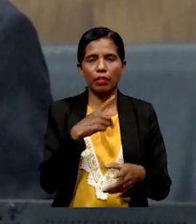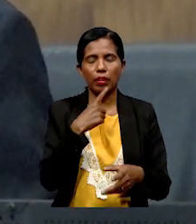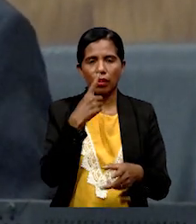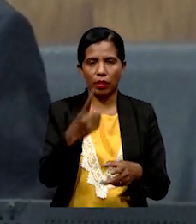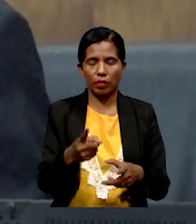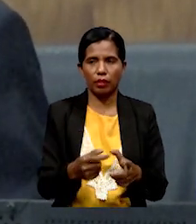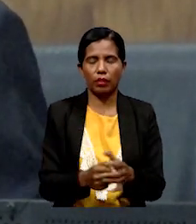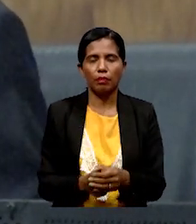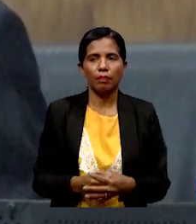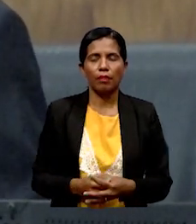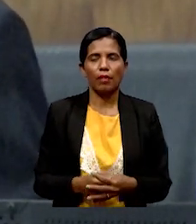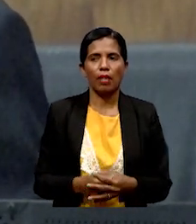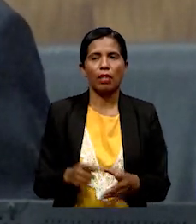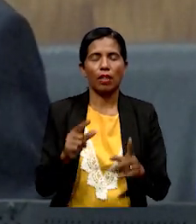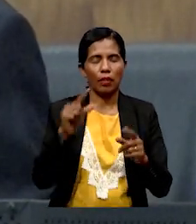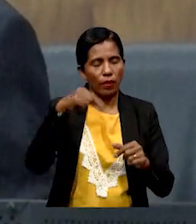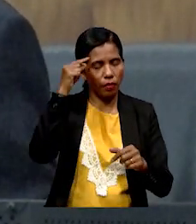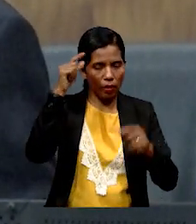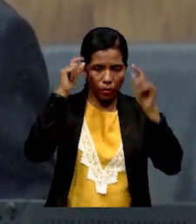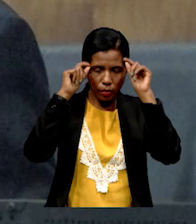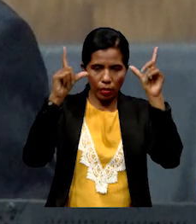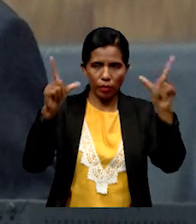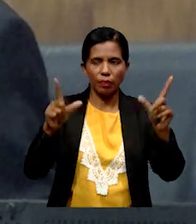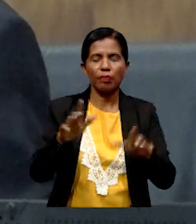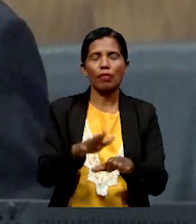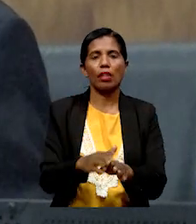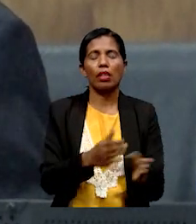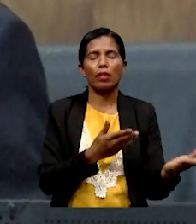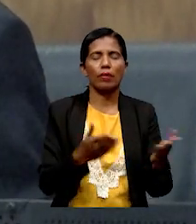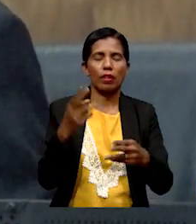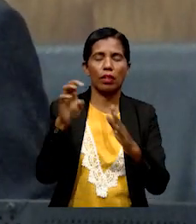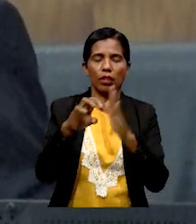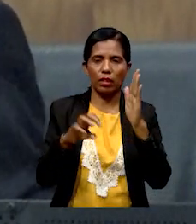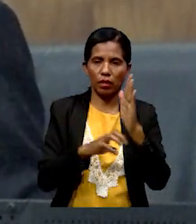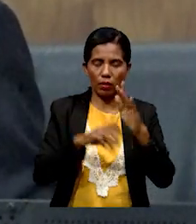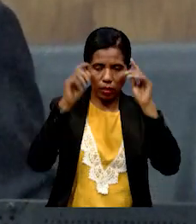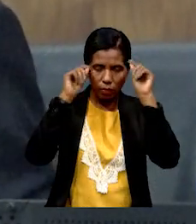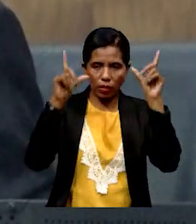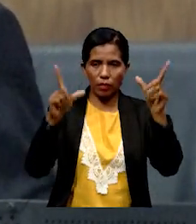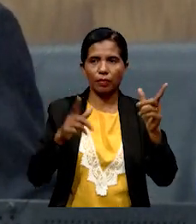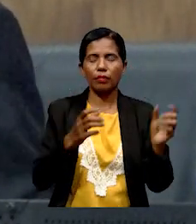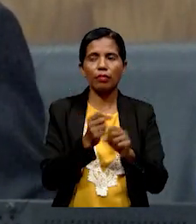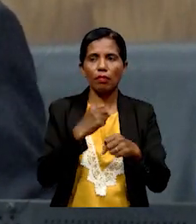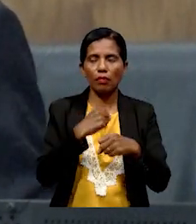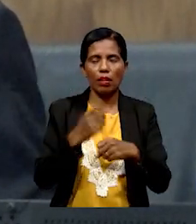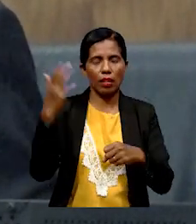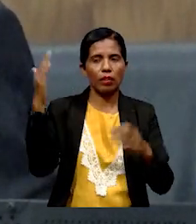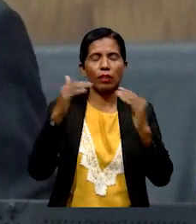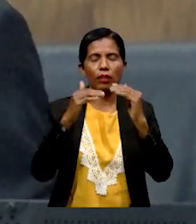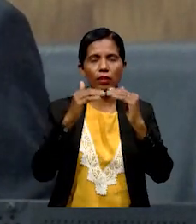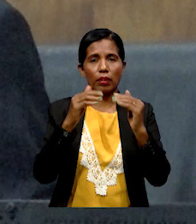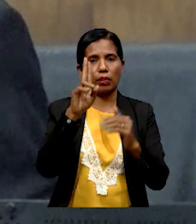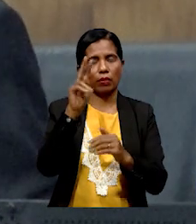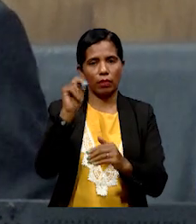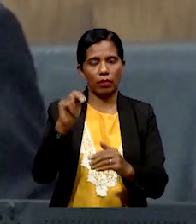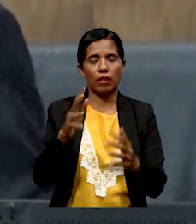ne governo Timor Leste e nome do estado de Timor Leste hola tiona ya ya Assembleia Geral das Nações Unidas.